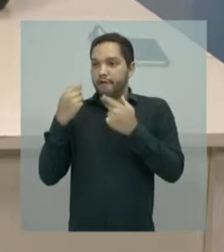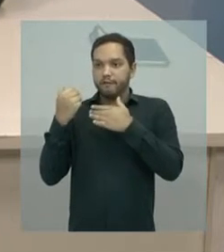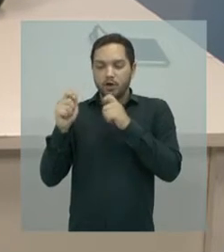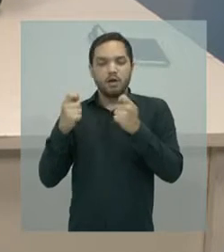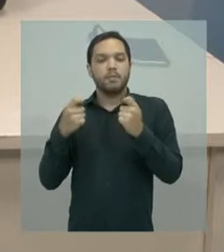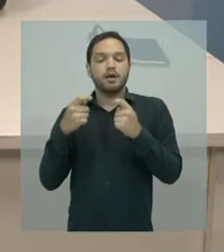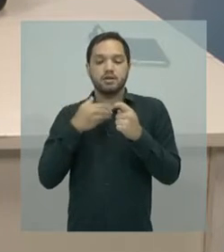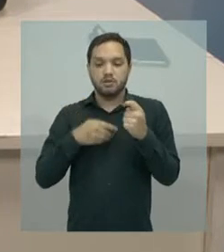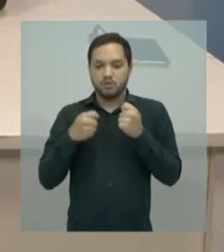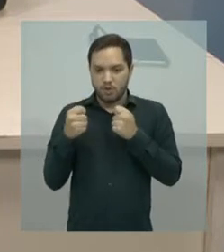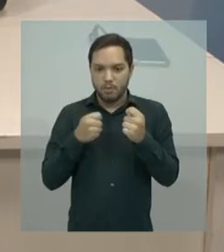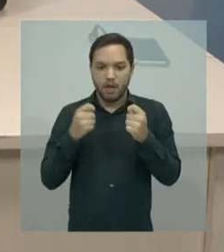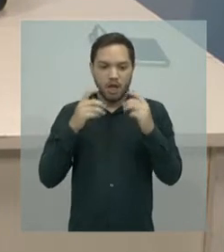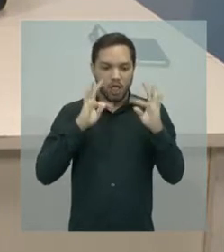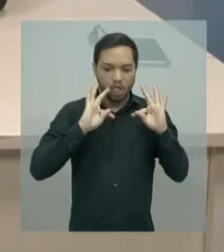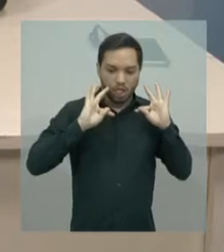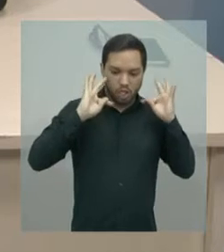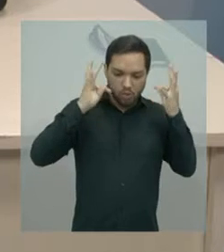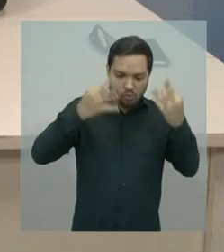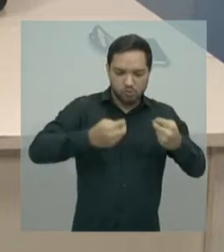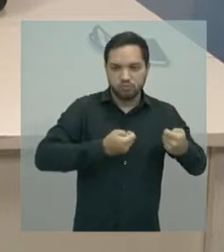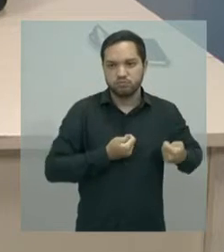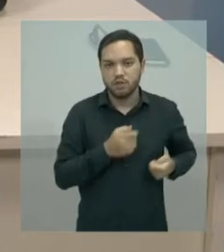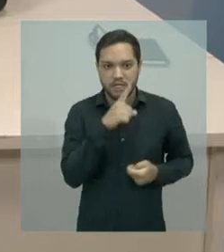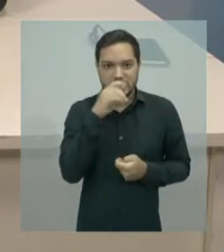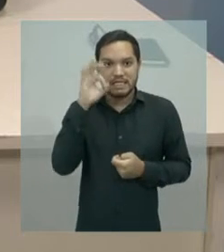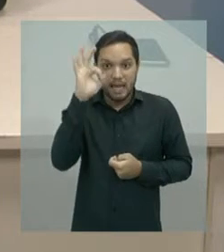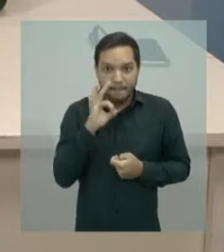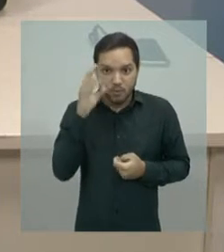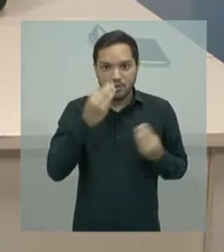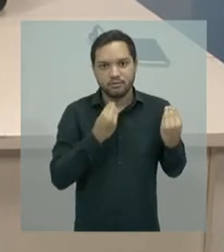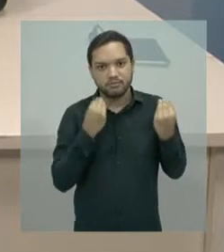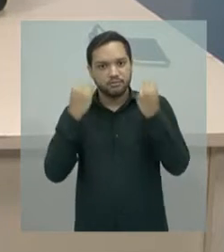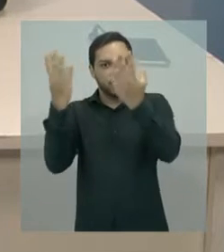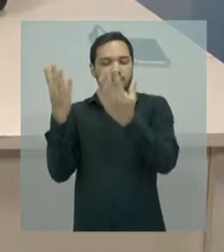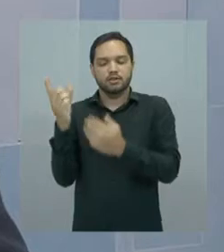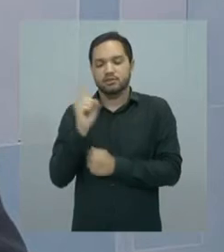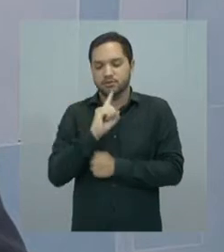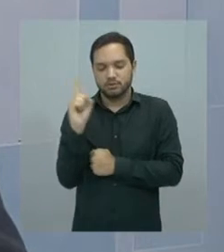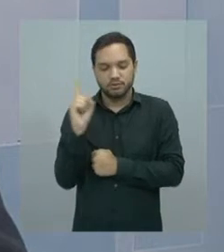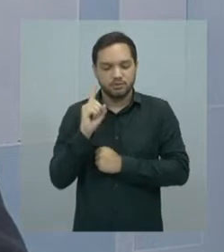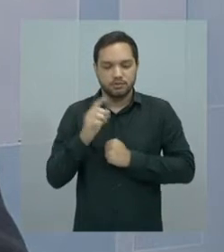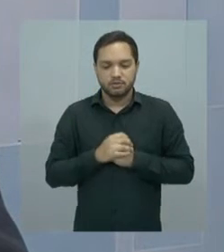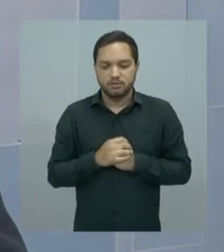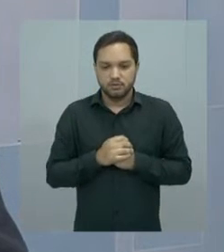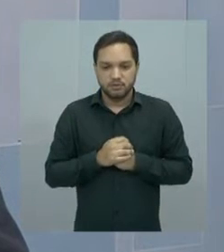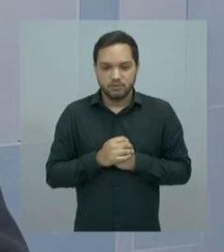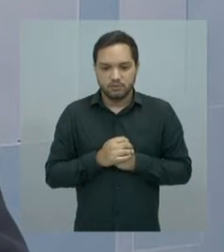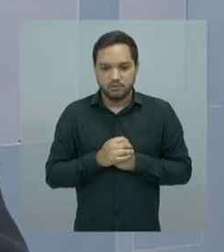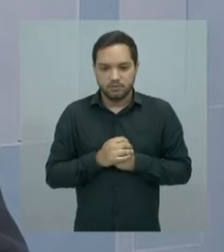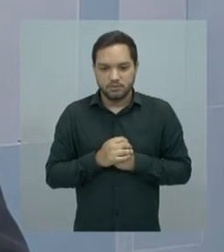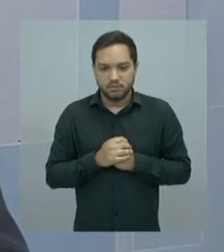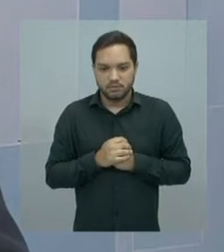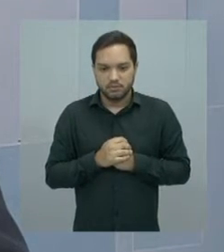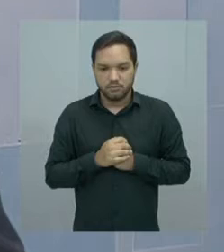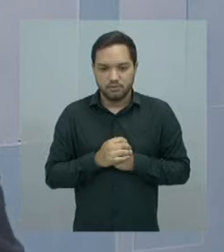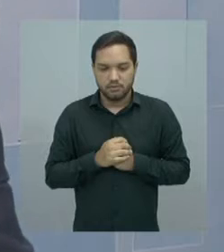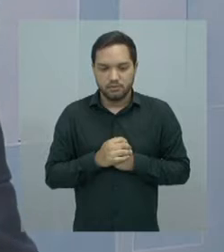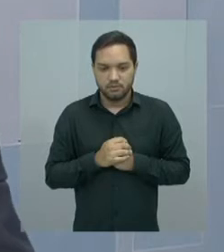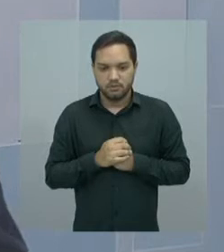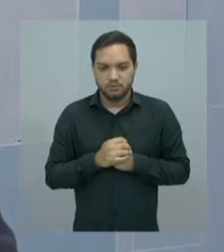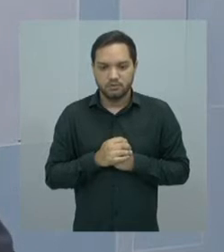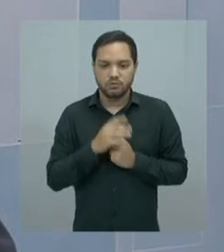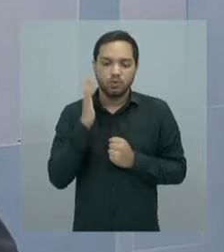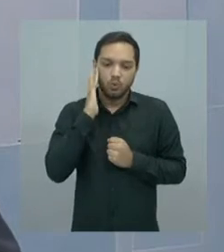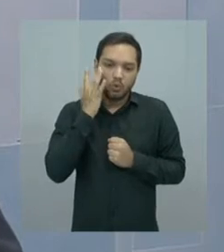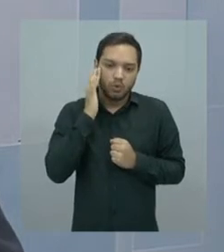você não pode entregar totalmente assim. Eu acho assim, a Embraer, por exemplo, ficou para só 20% para o país. Eu acho que tinha